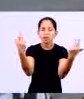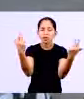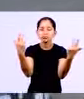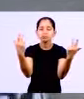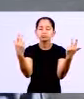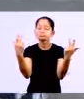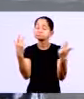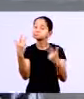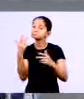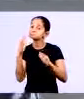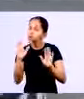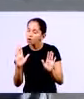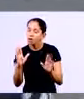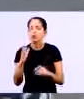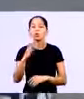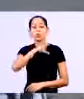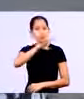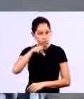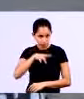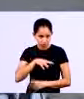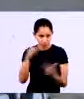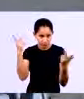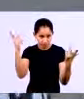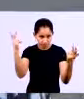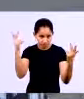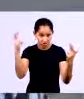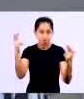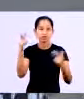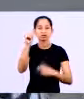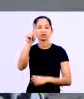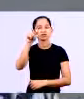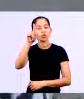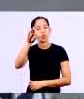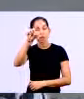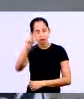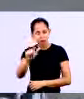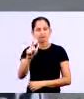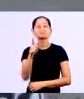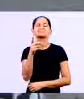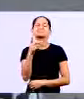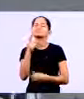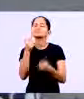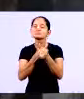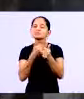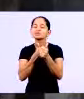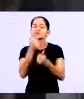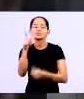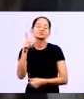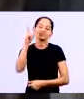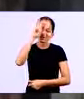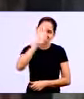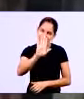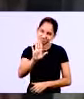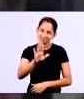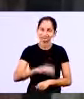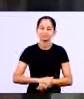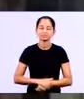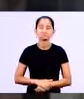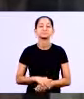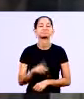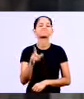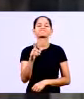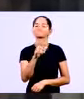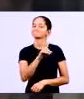acordo? Bom, Portugal, né? Angola e Moçambique, assim, que eu me lembre bem, assim.